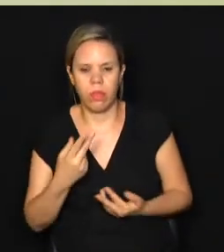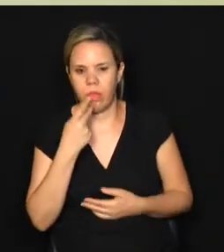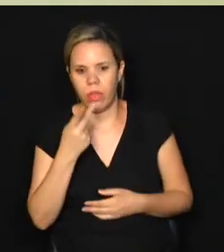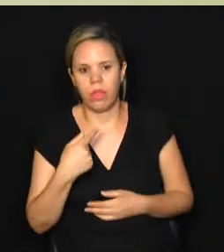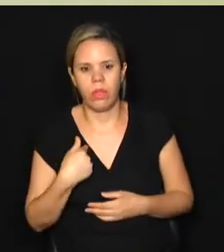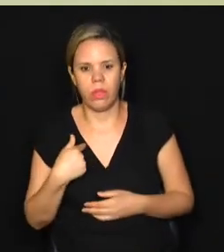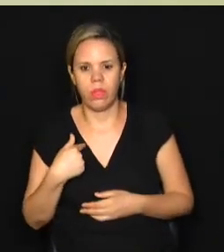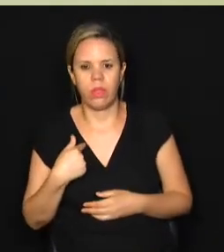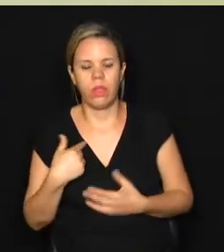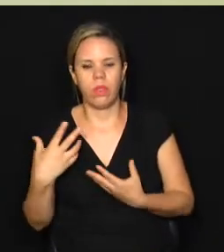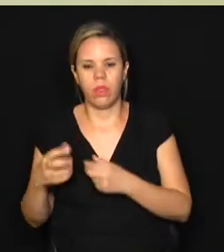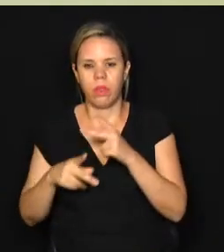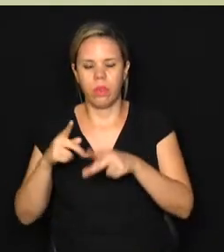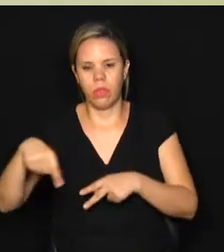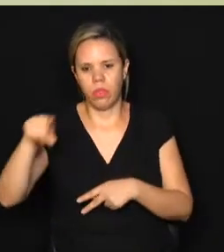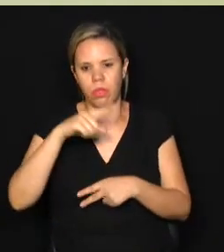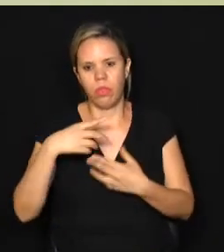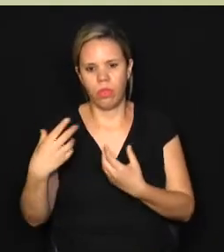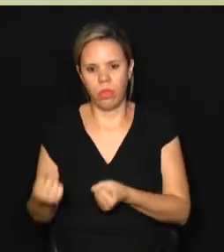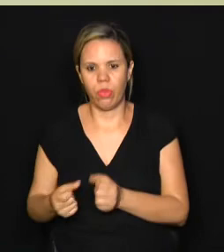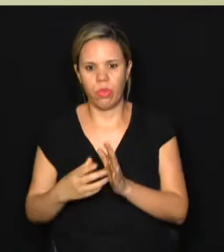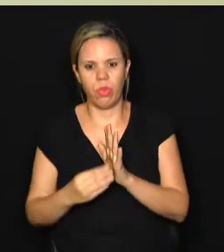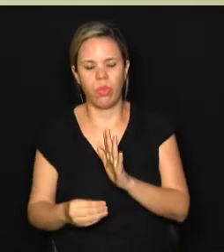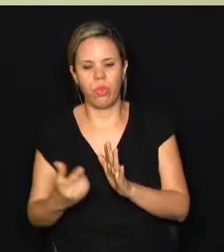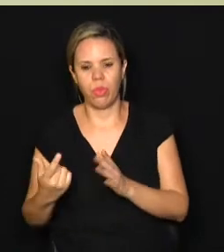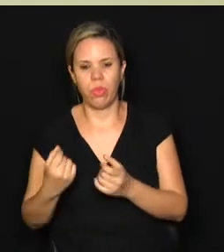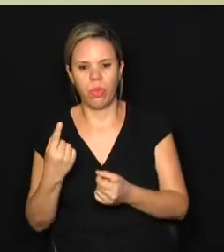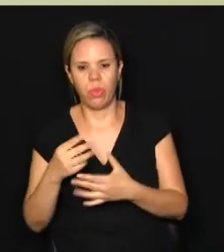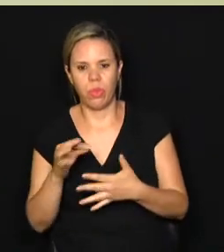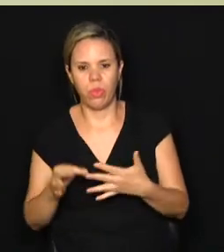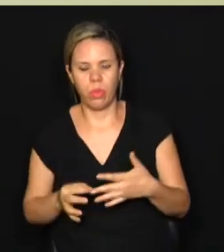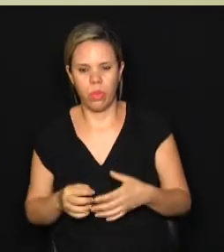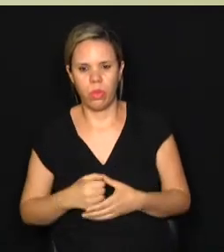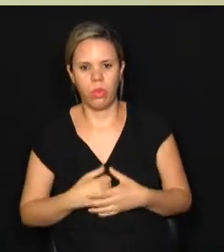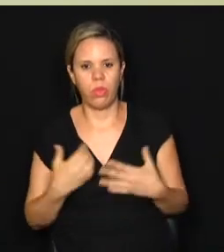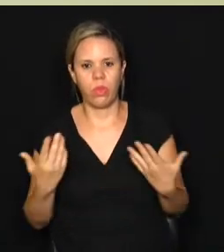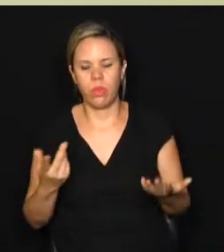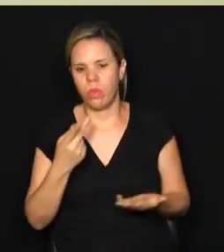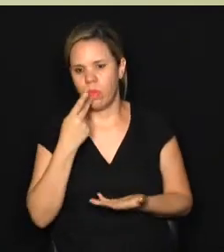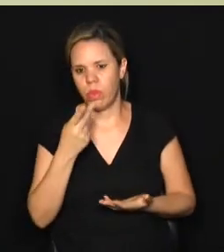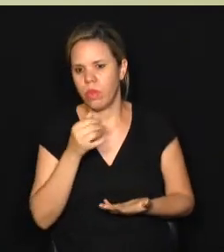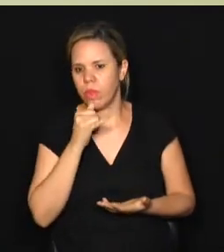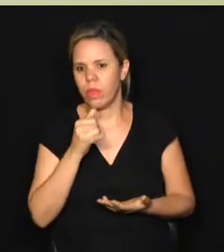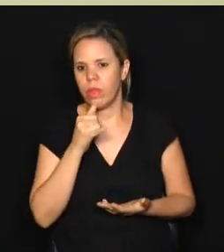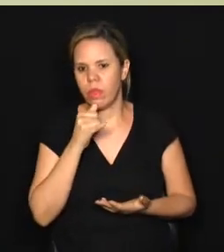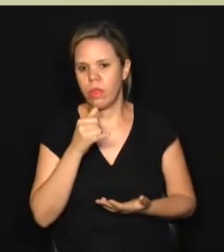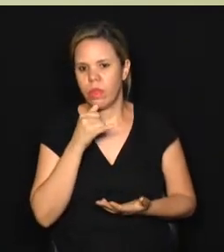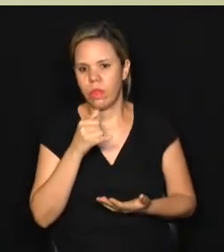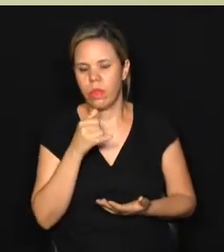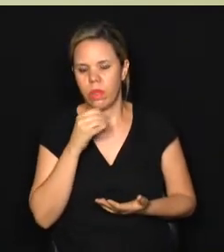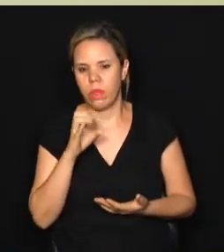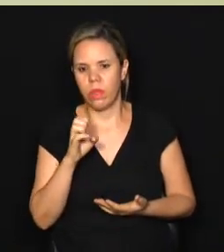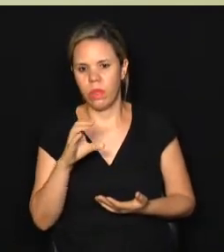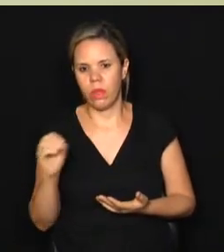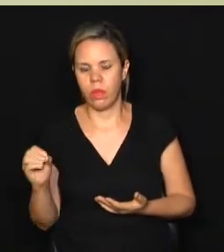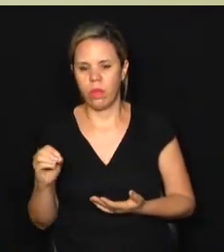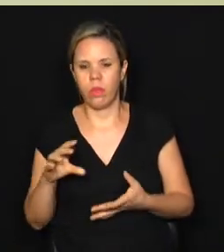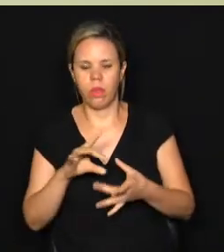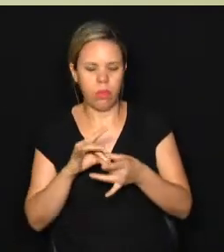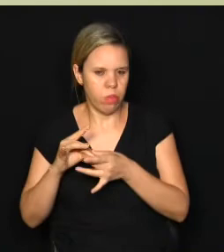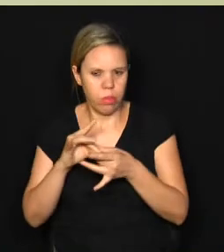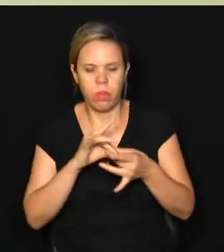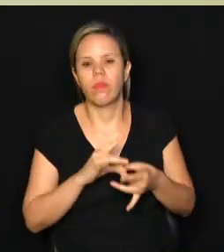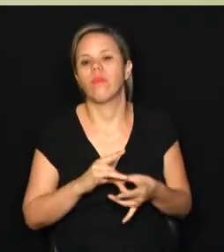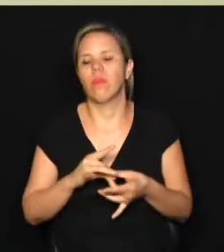bastante contemplada pelas falas, eu gostaria de saltar só alguns elementos. Quando a gente fala, por exemplo, dessa questão de ecossistema integrado,